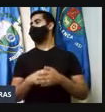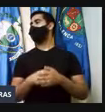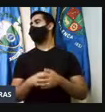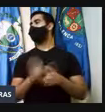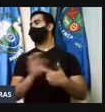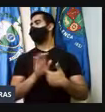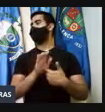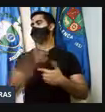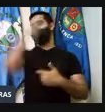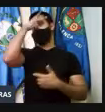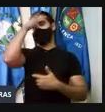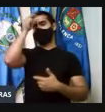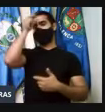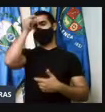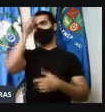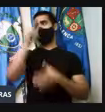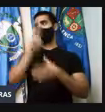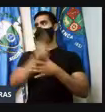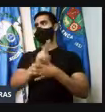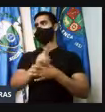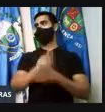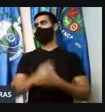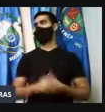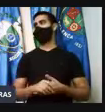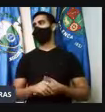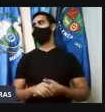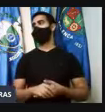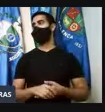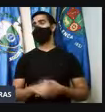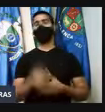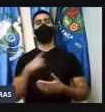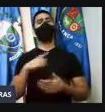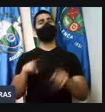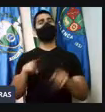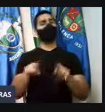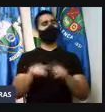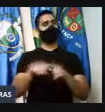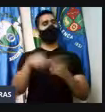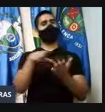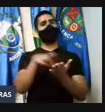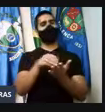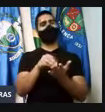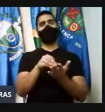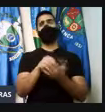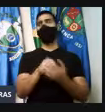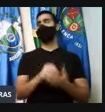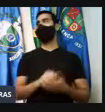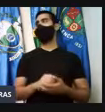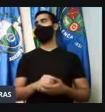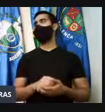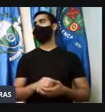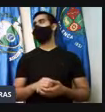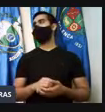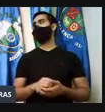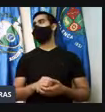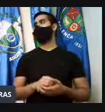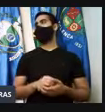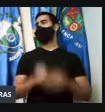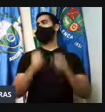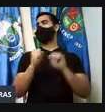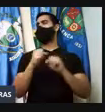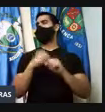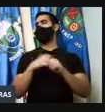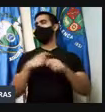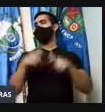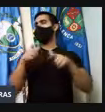prefeito municipal, com cópia para o coordenador do trânsito, solicito colocação de um ponto de parada